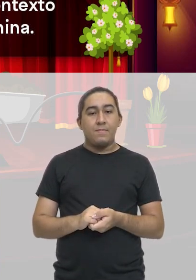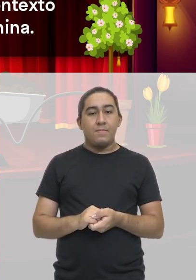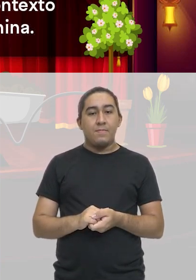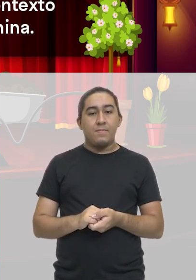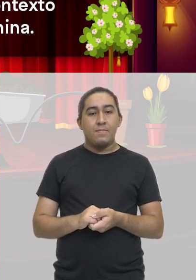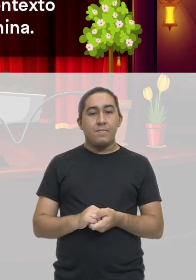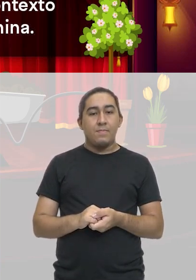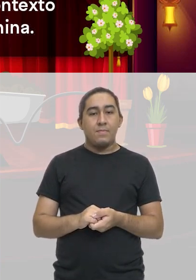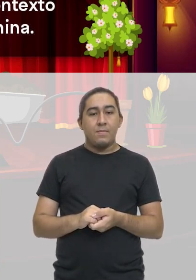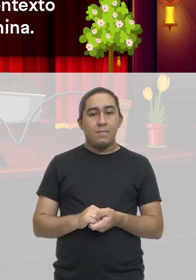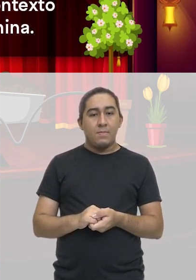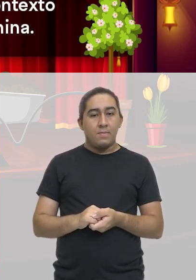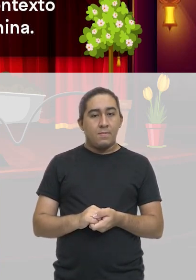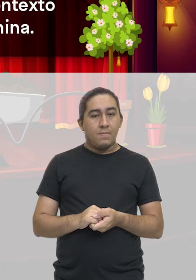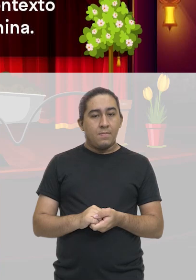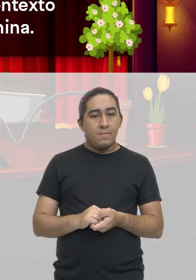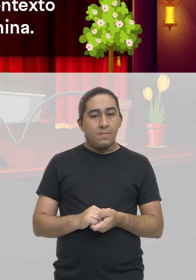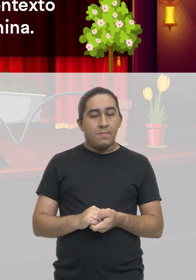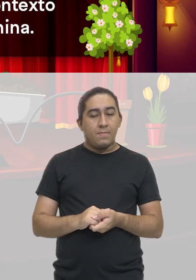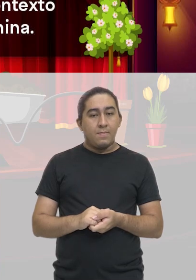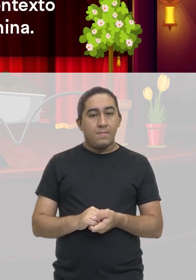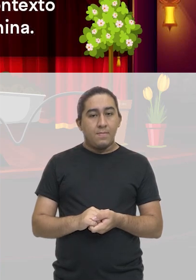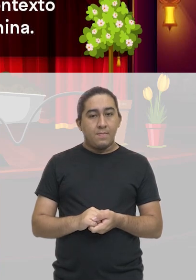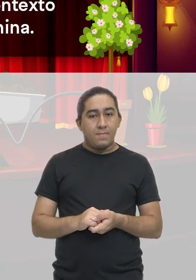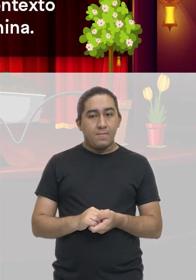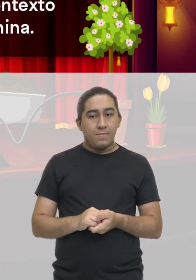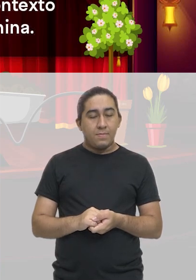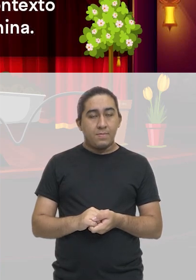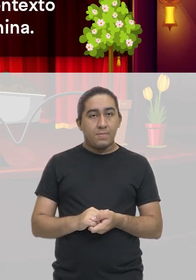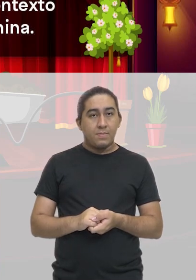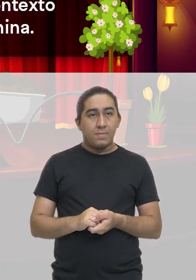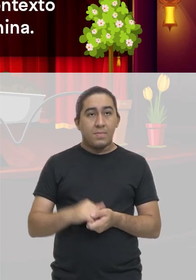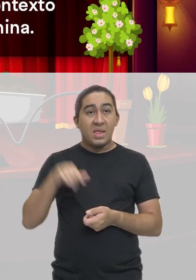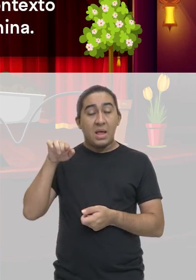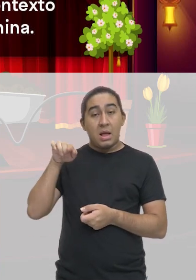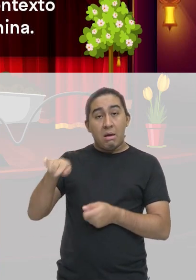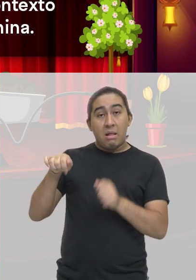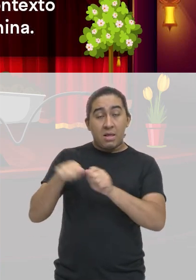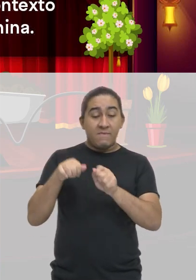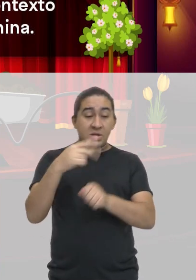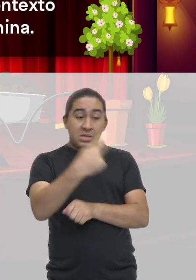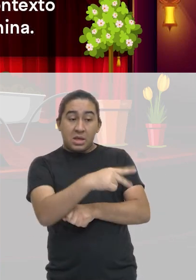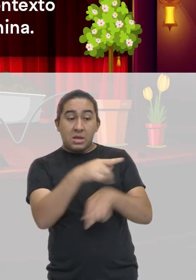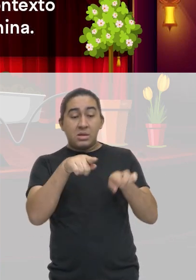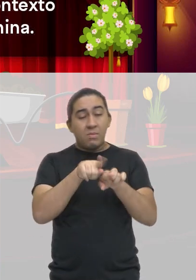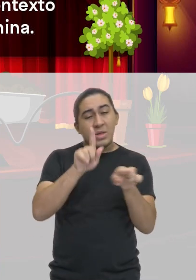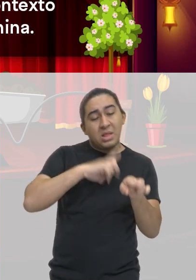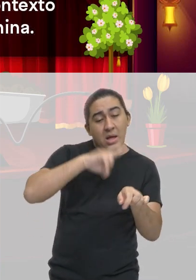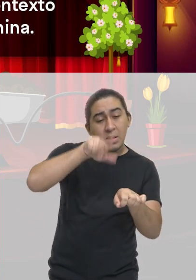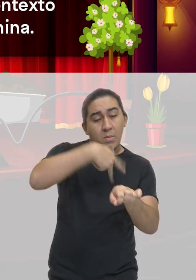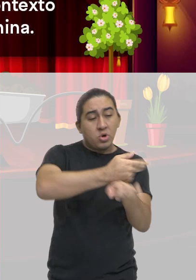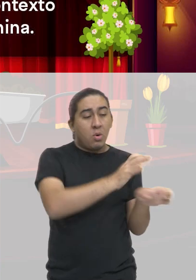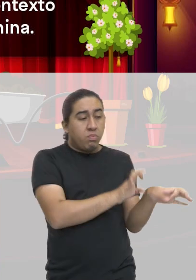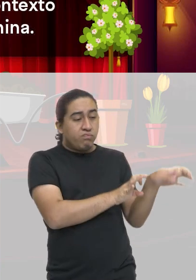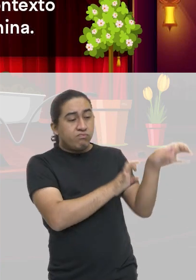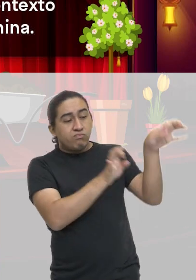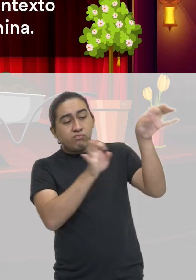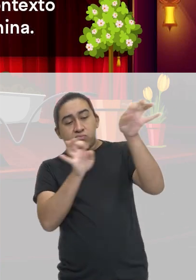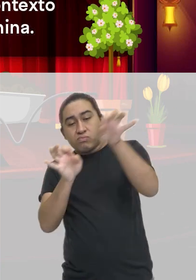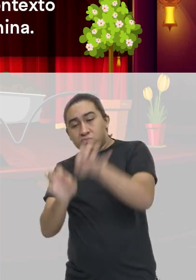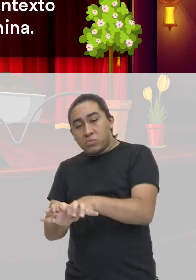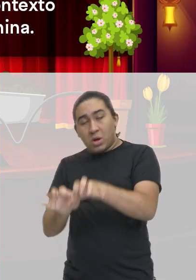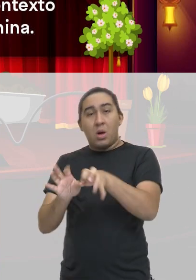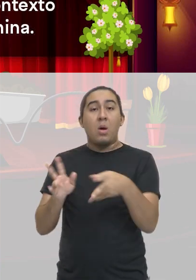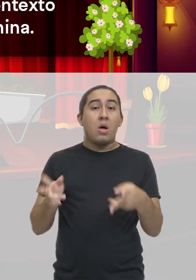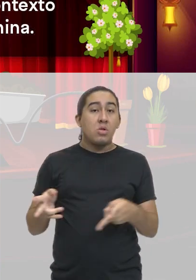ela, mas com o passar, com o desenvolvimento do texto e da encenação, o público percebe, e a